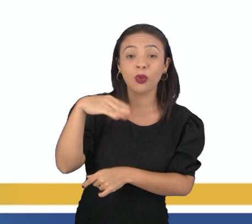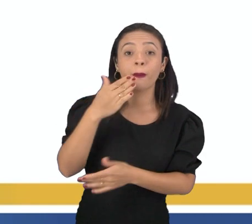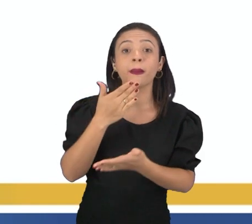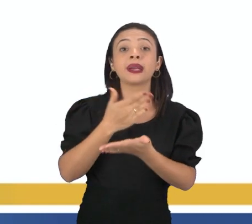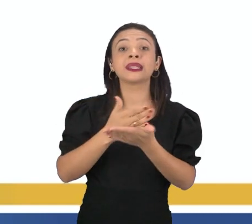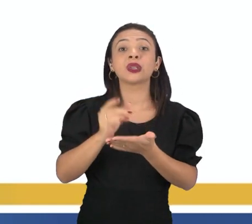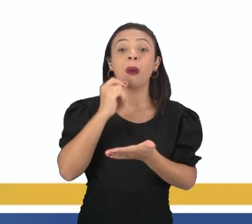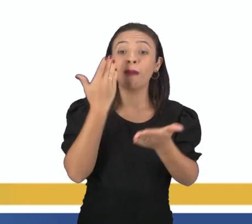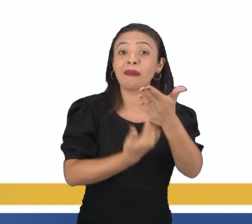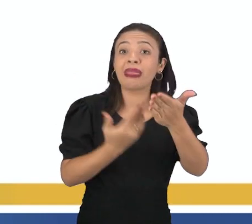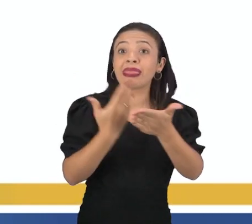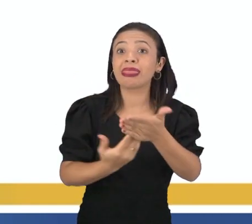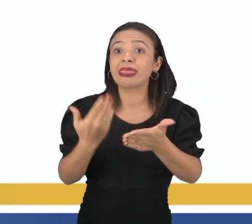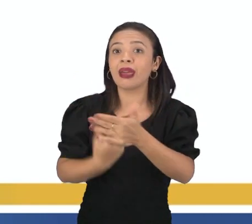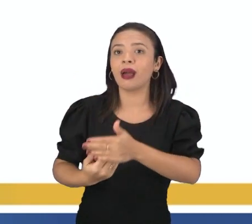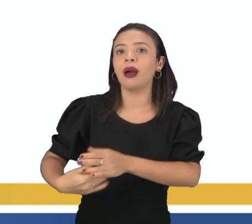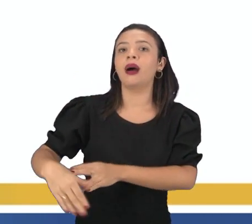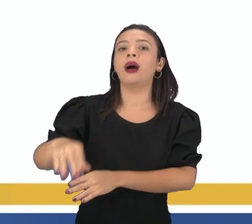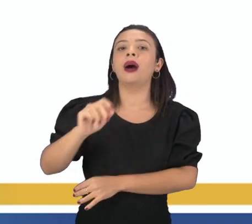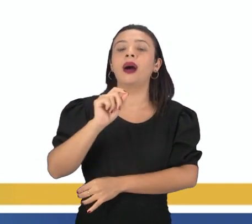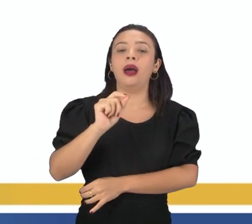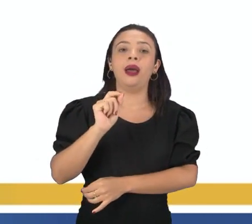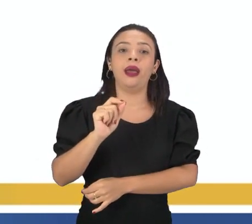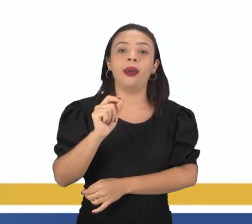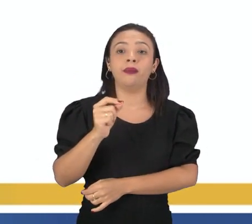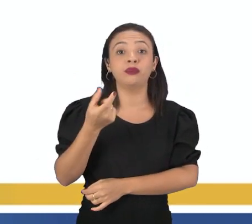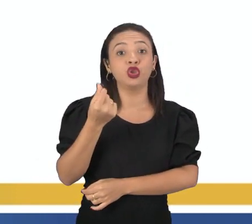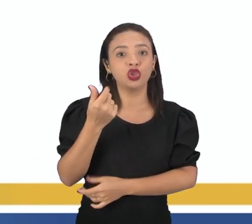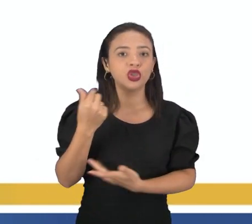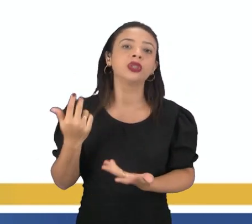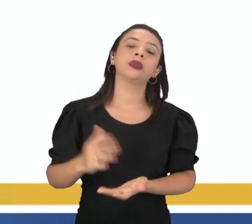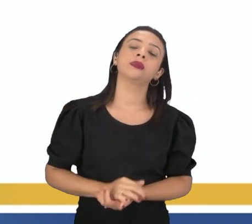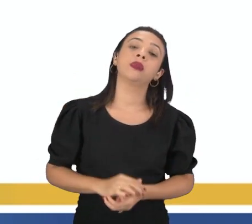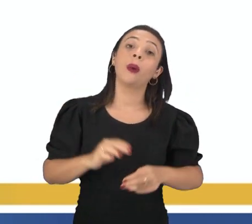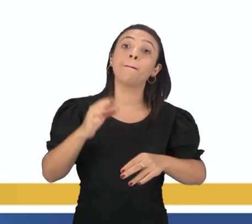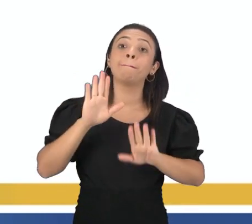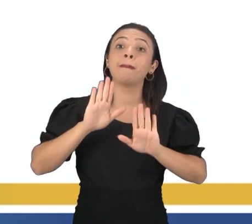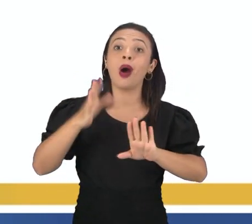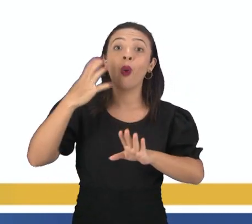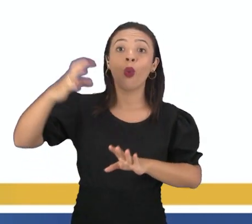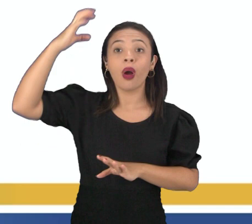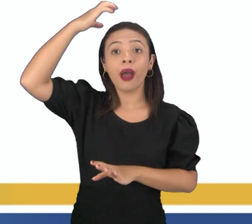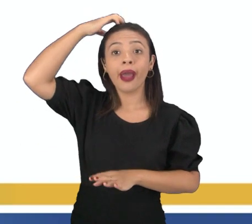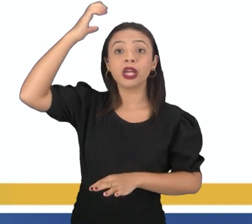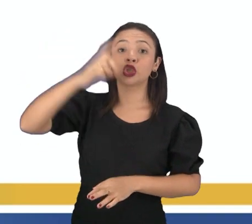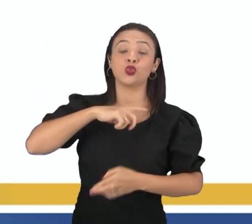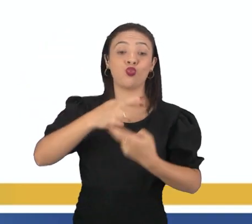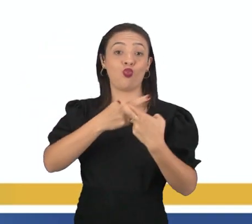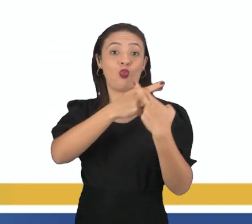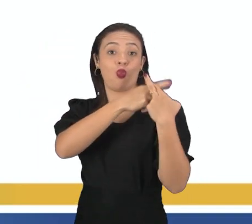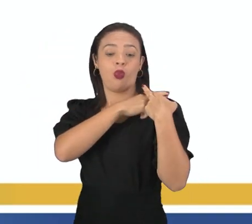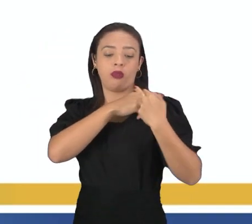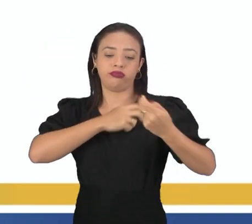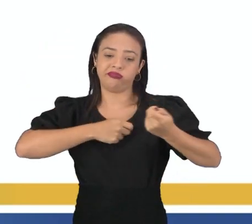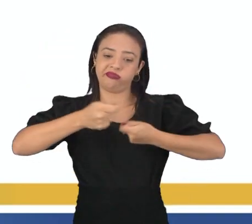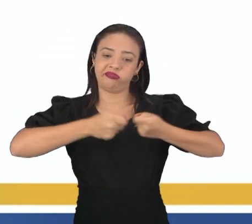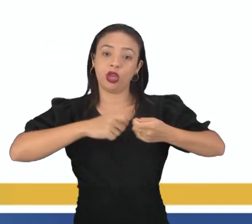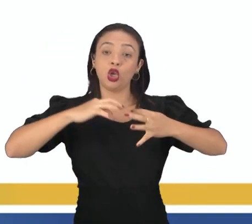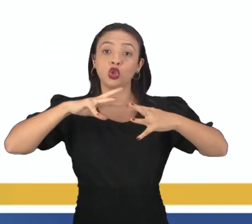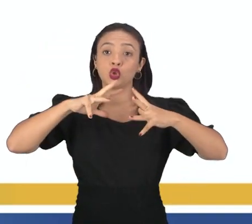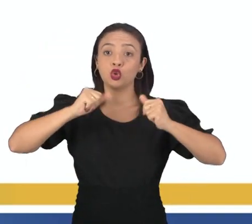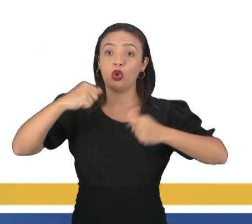perder sua posição. Por outro lado, o rei tornava-se figura responsável por administrar a política,